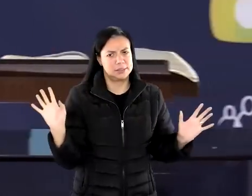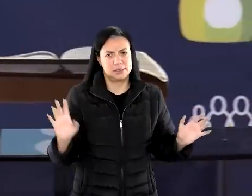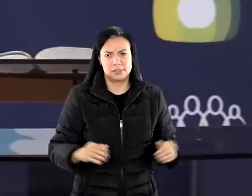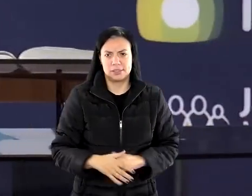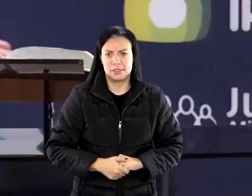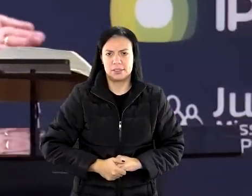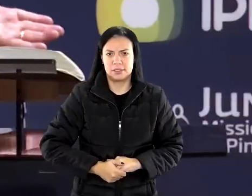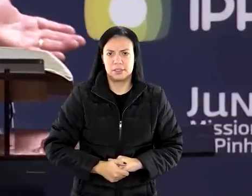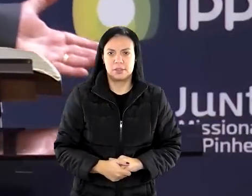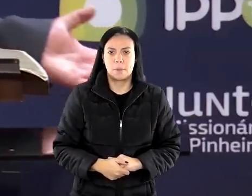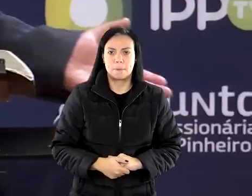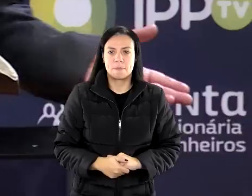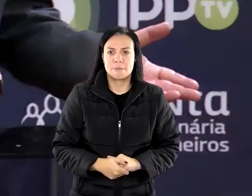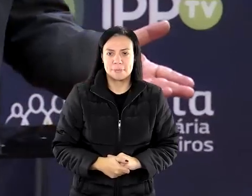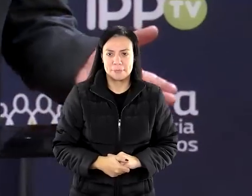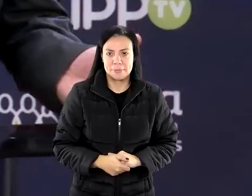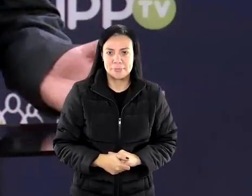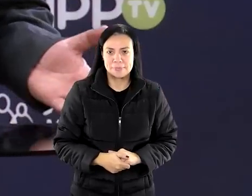Você vai para o PROCON Celestial.